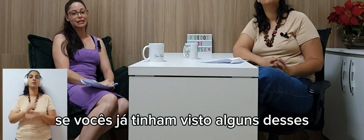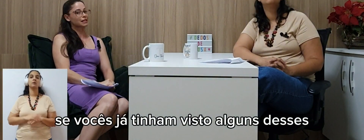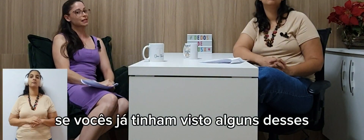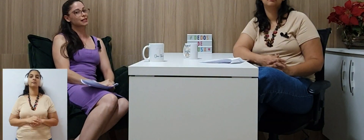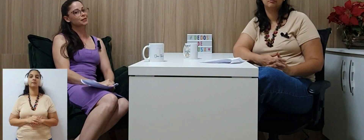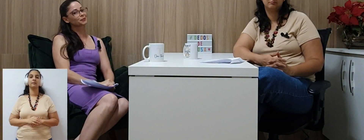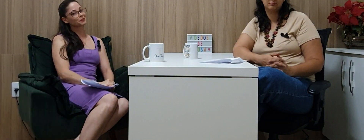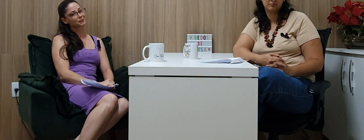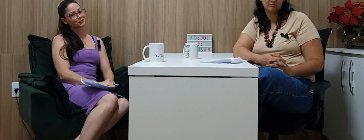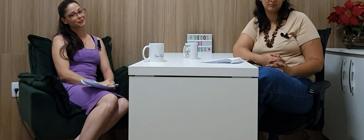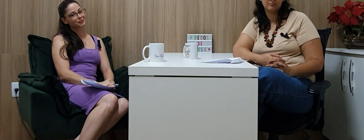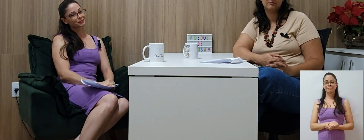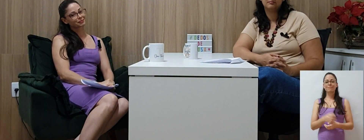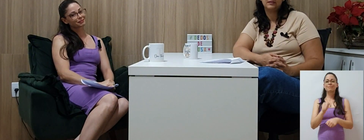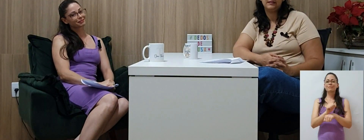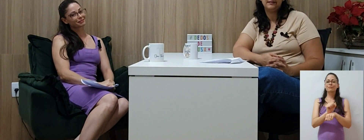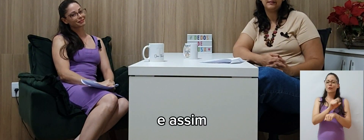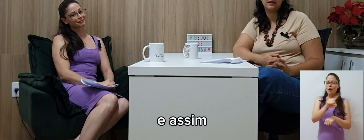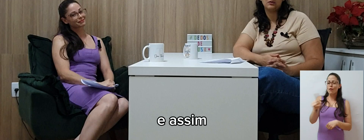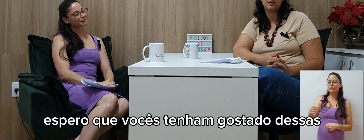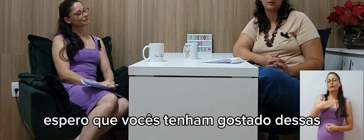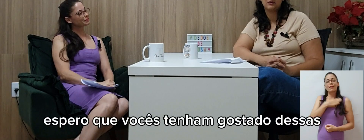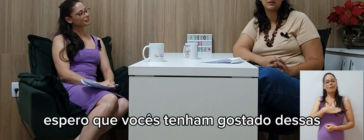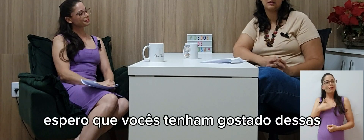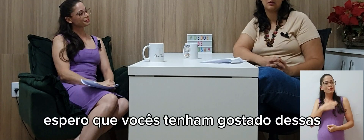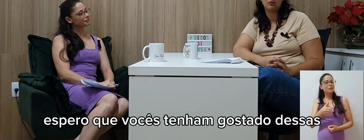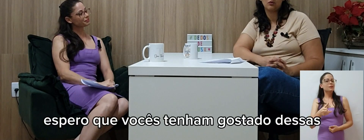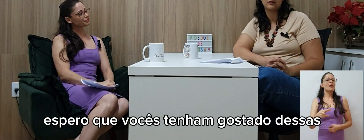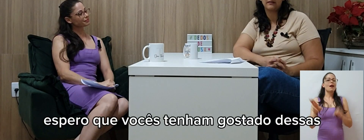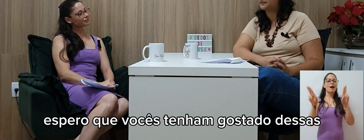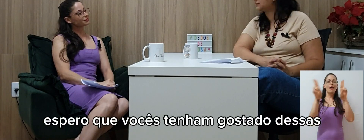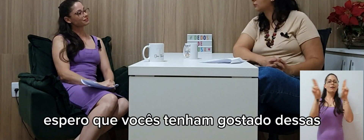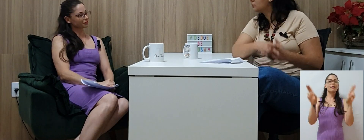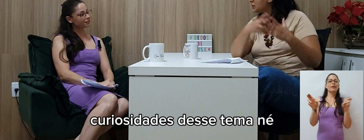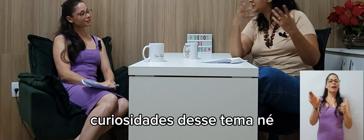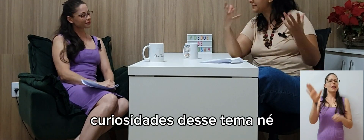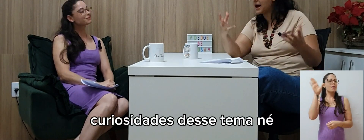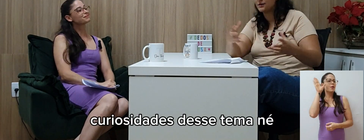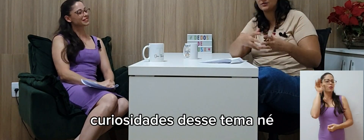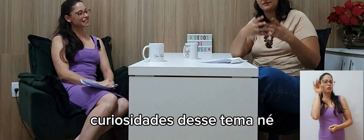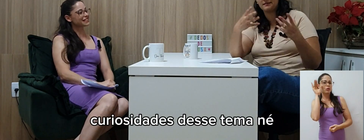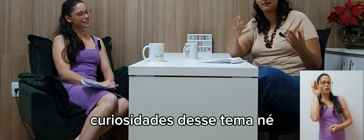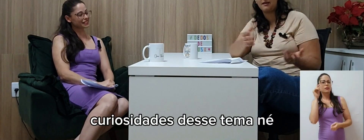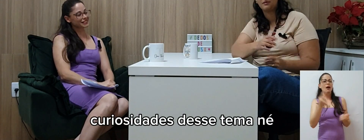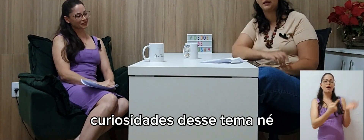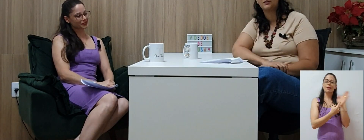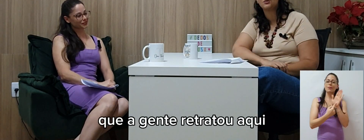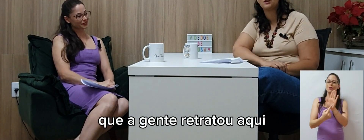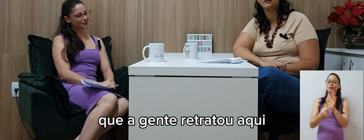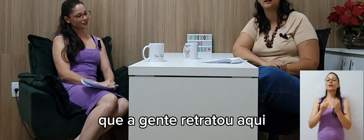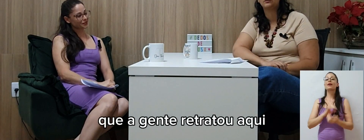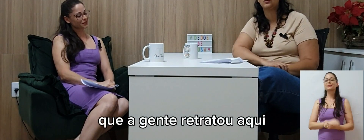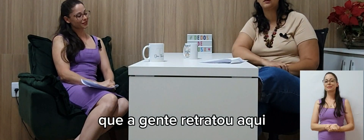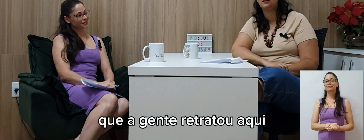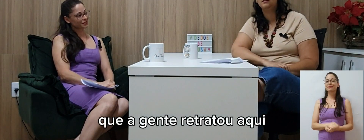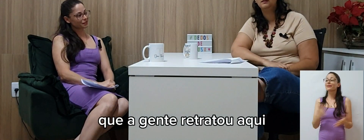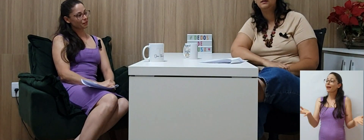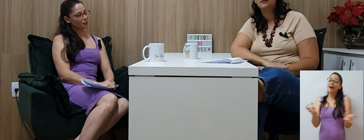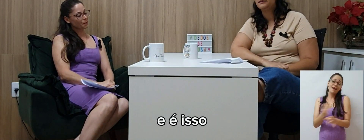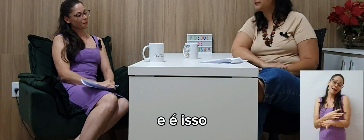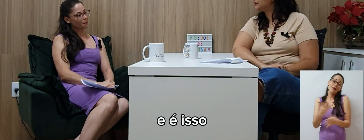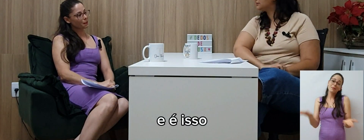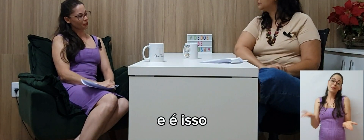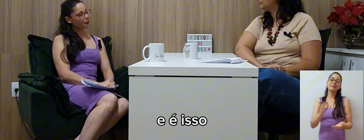alguns desses. E assim, eu espero que vocês tenham gostado dessas curiosidades, desse tema, né, que a gente retratou